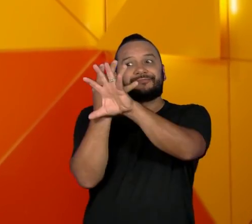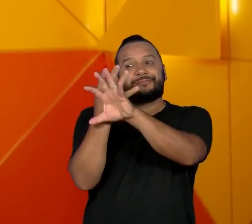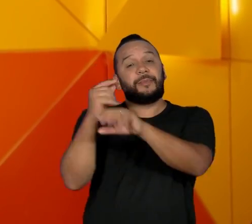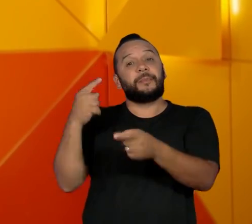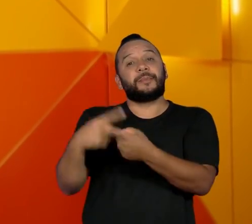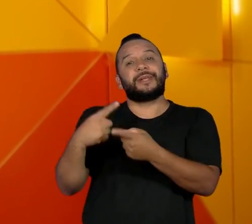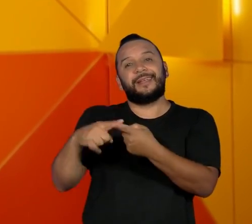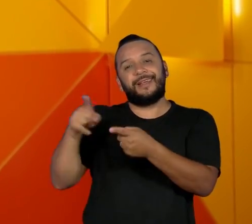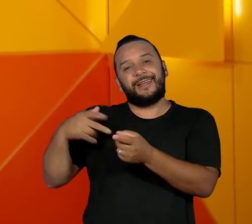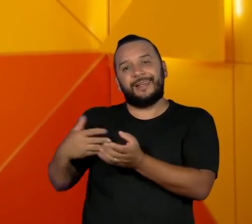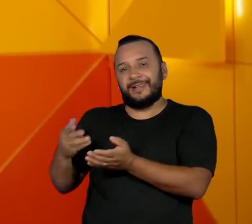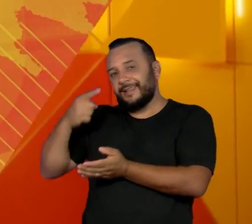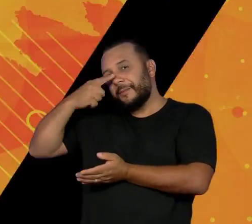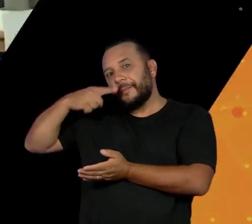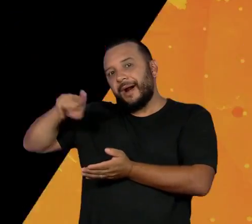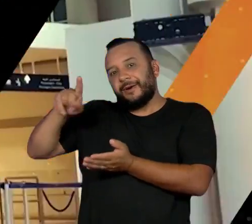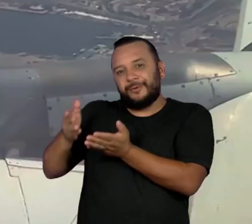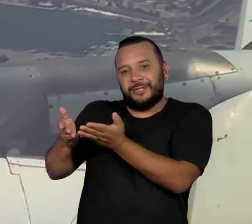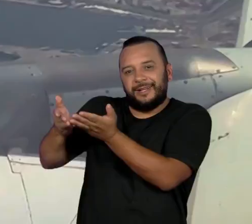Tailândia para o Laos.